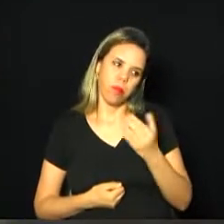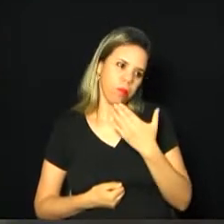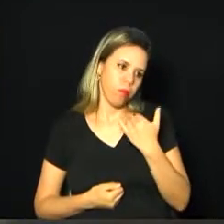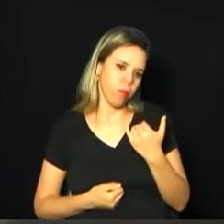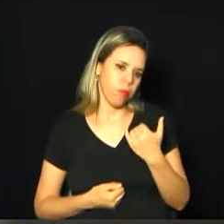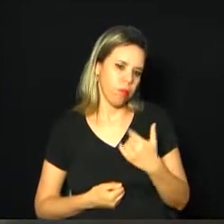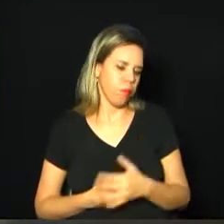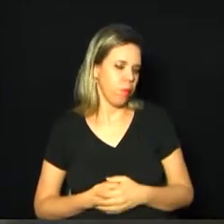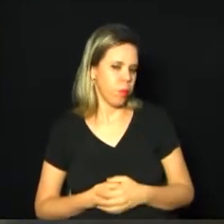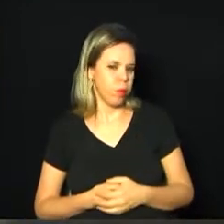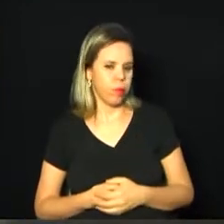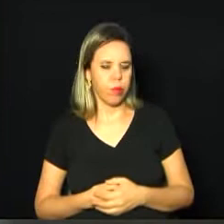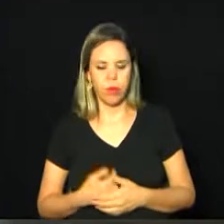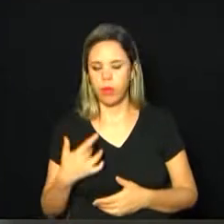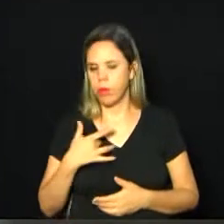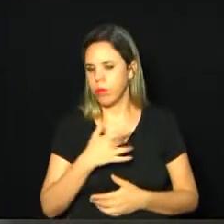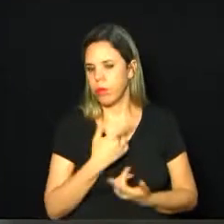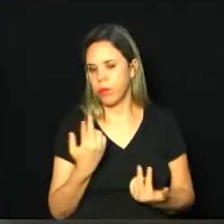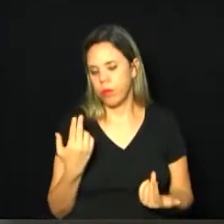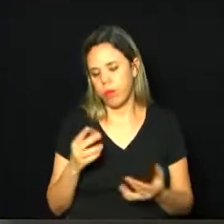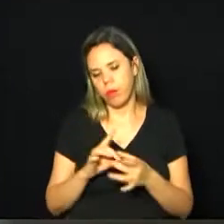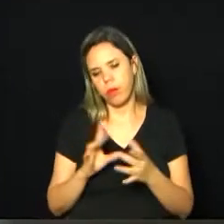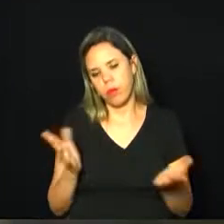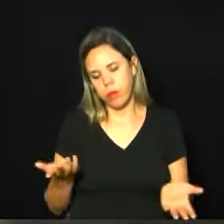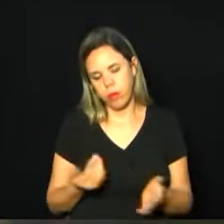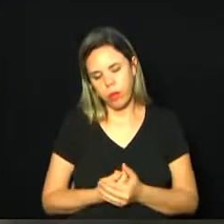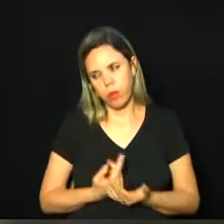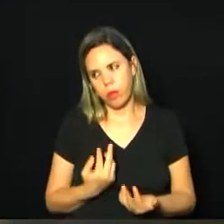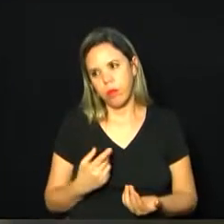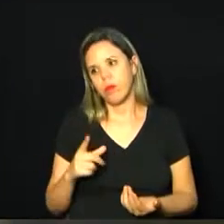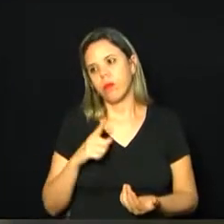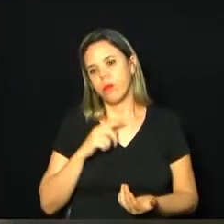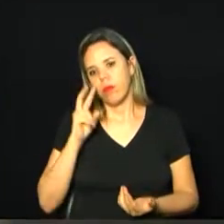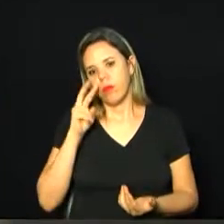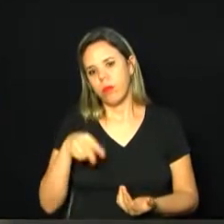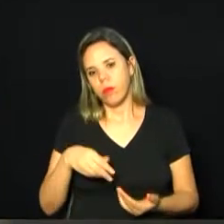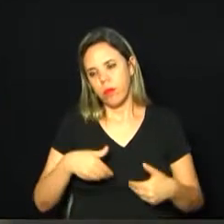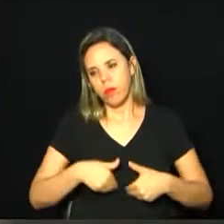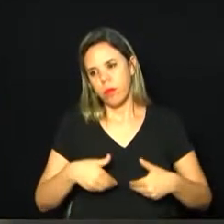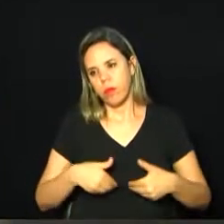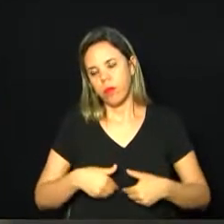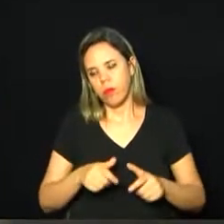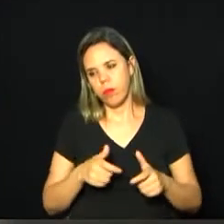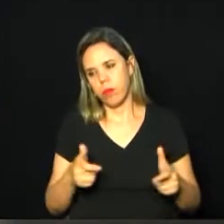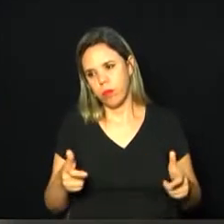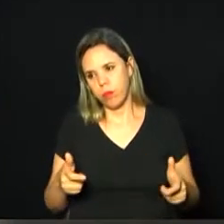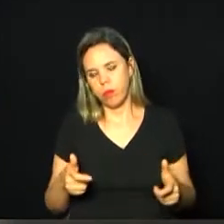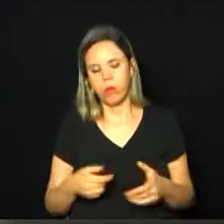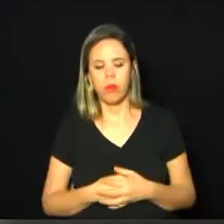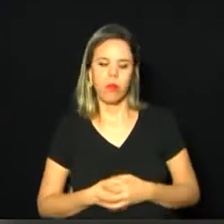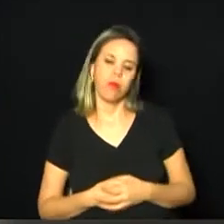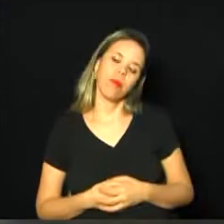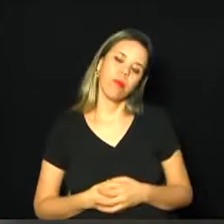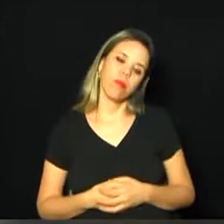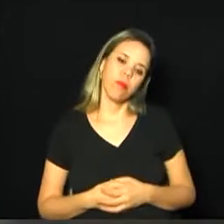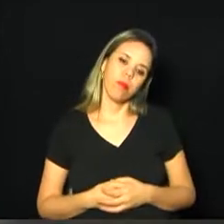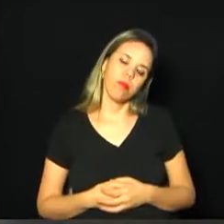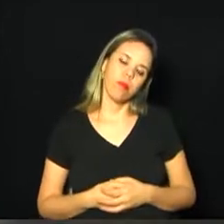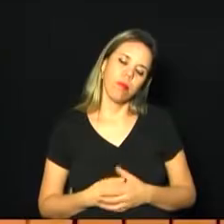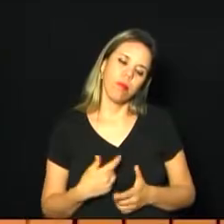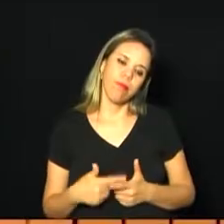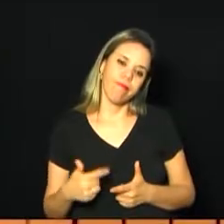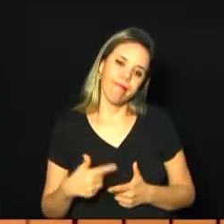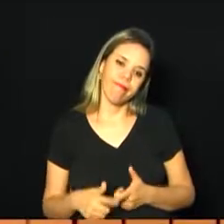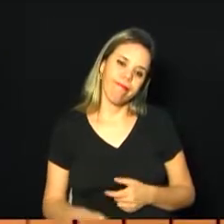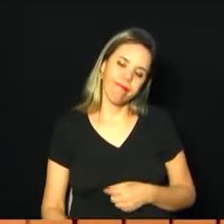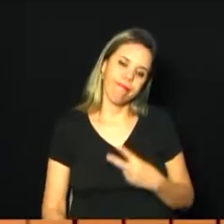alimentos tão saudáveis Nossa disposição que a gente tem visto que a fome aumentam drasticamente então isso também um